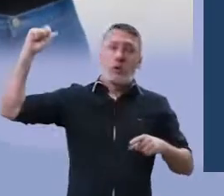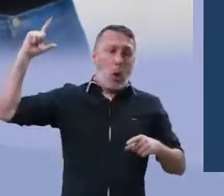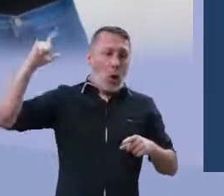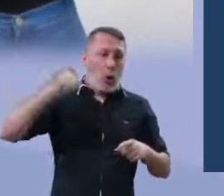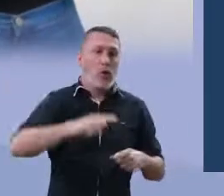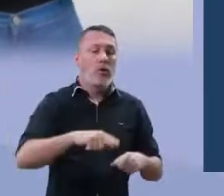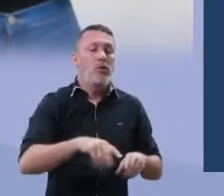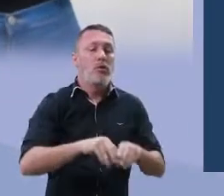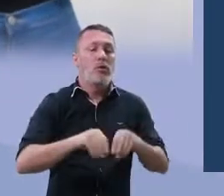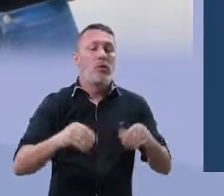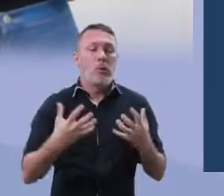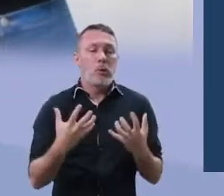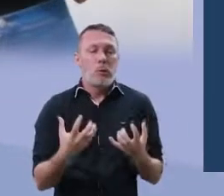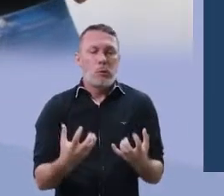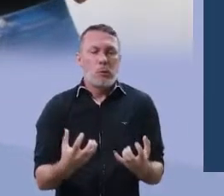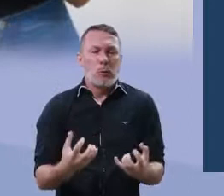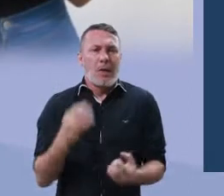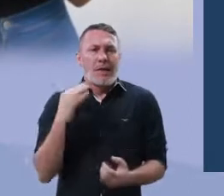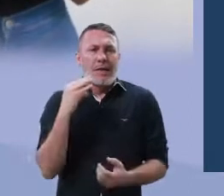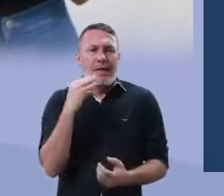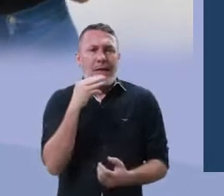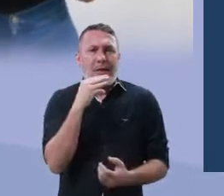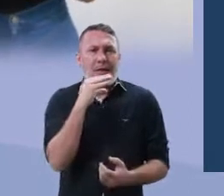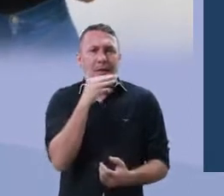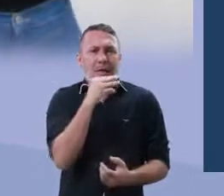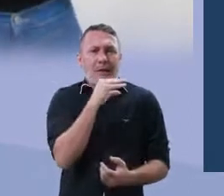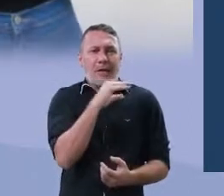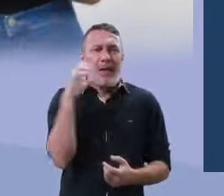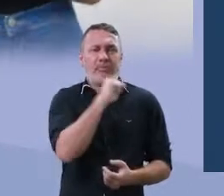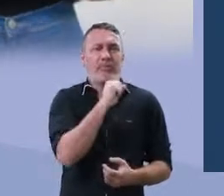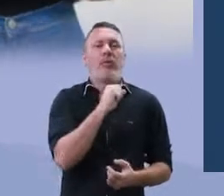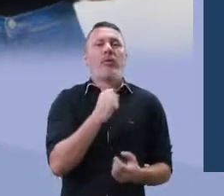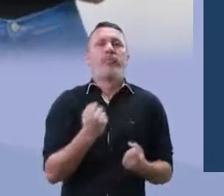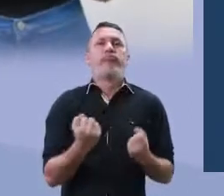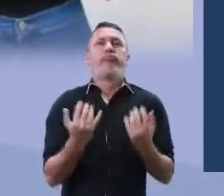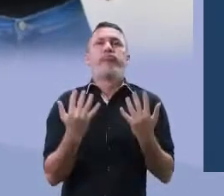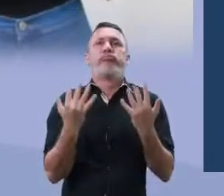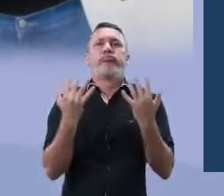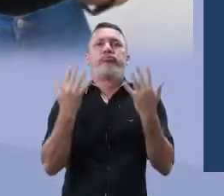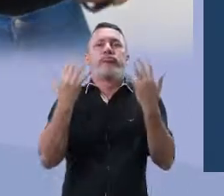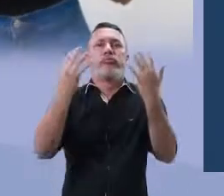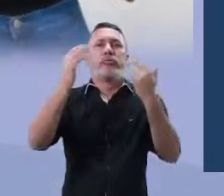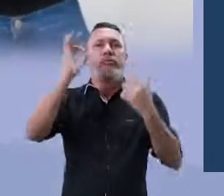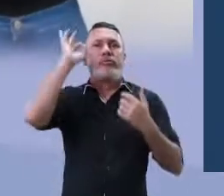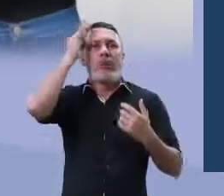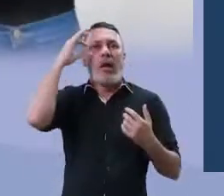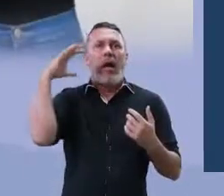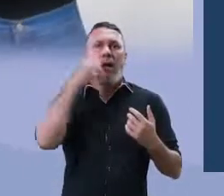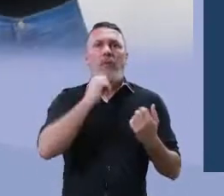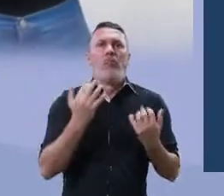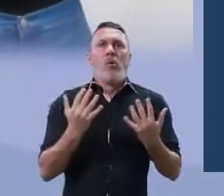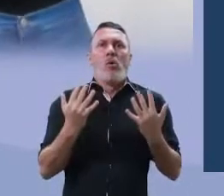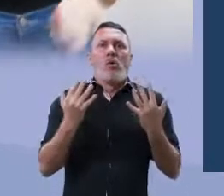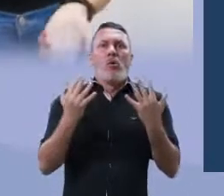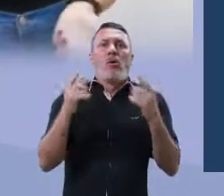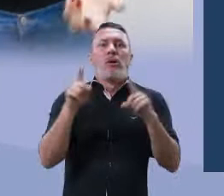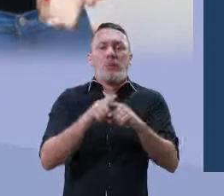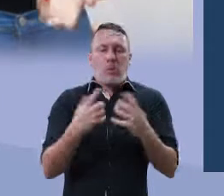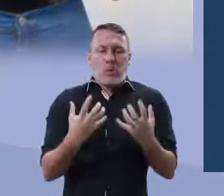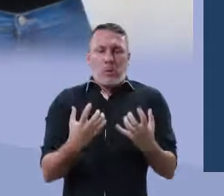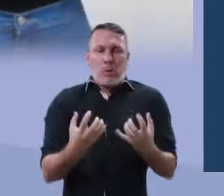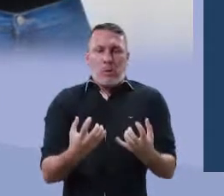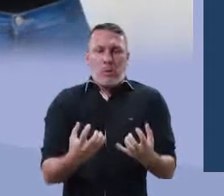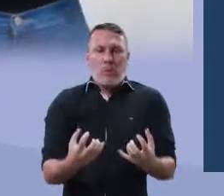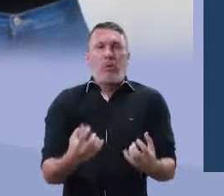cobertura vegetal, o que vai acontecer com o solo? Ele vai aquecer muito mais. E com isso, a evaporação vai aumentar.